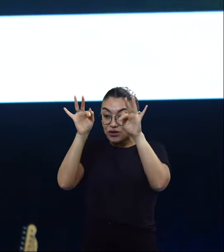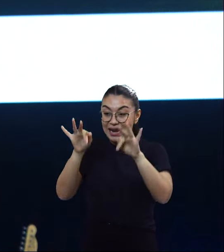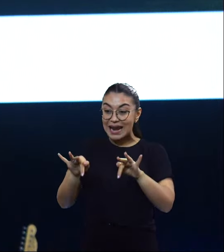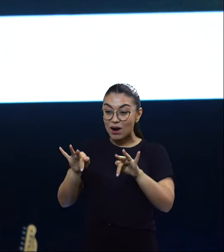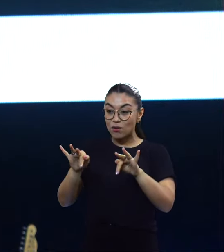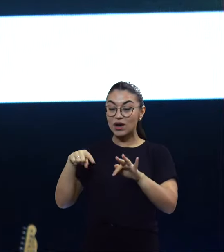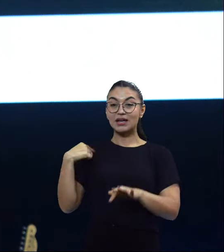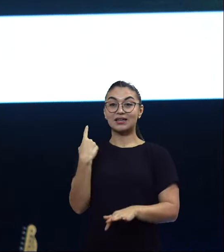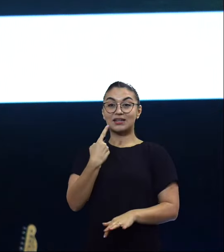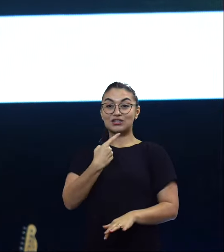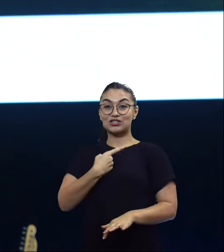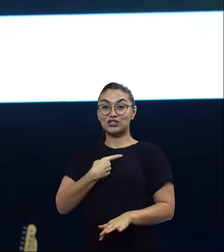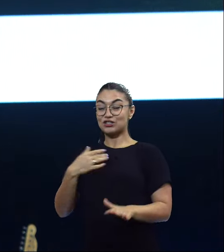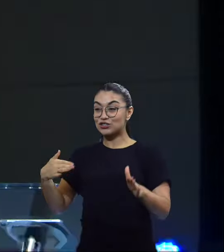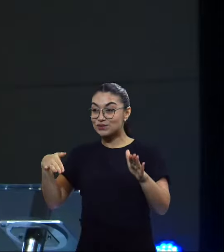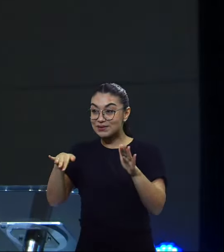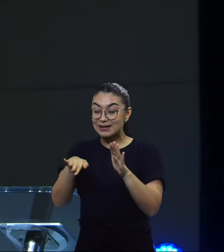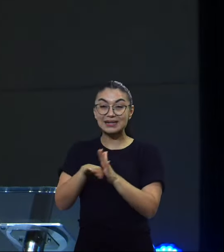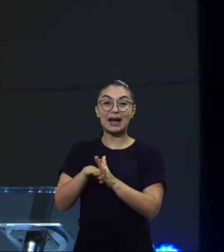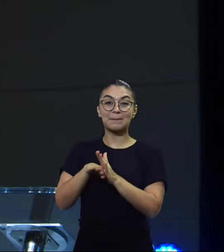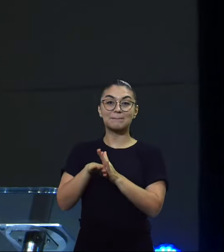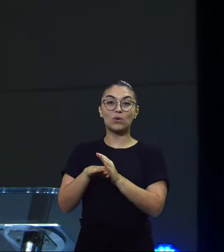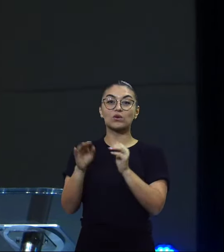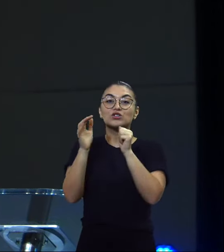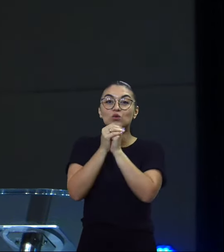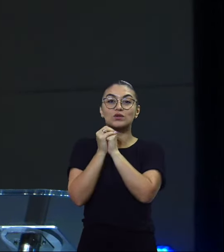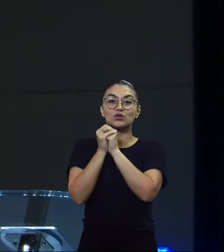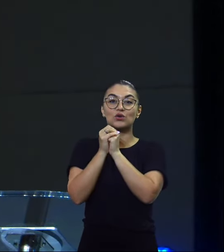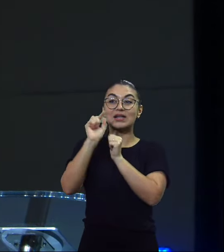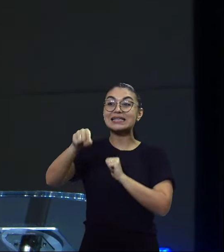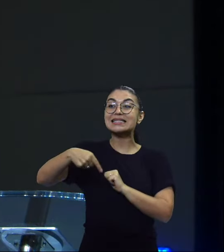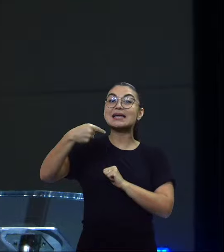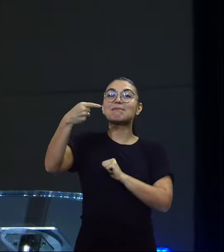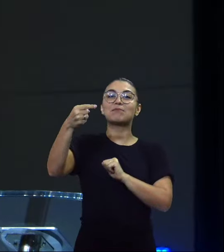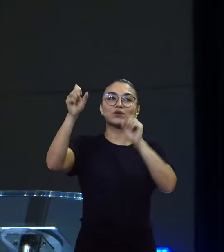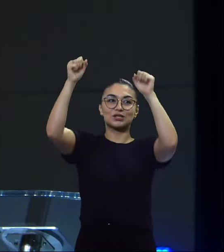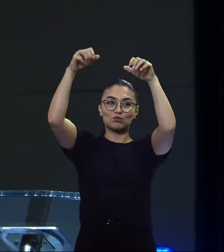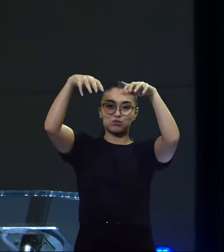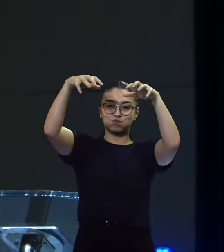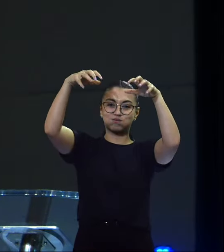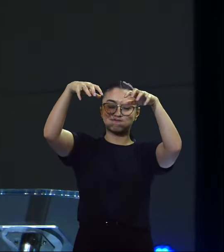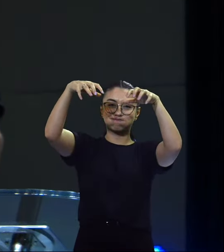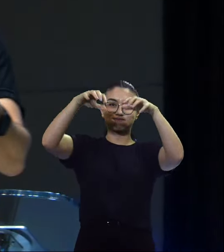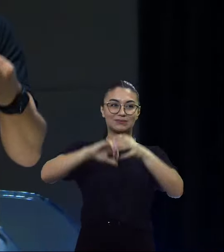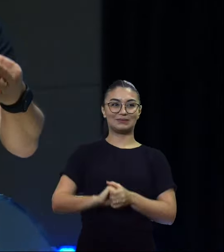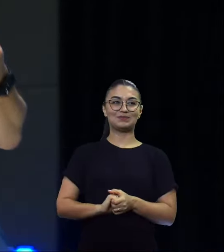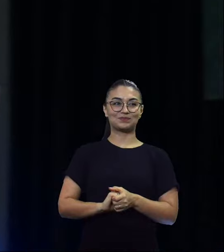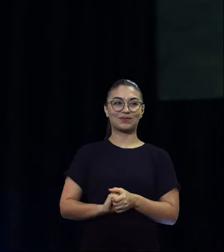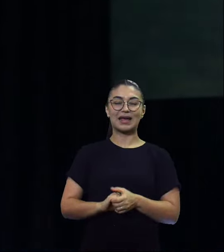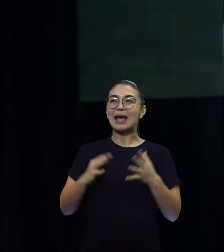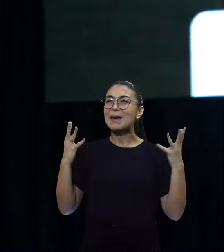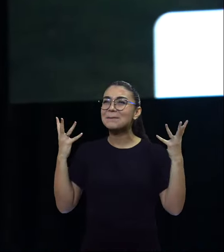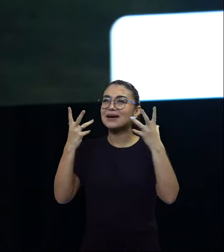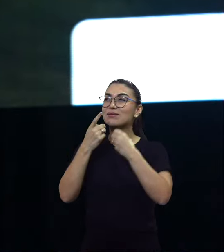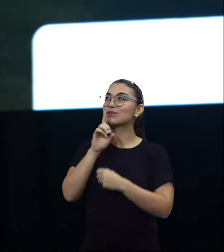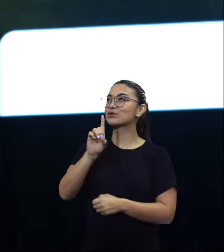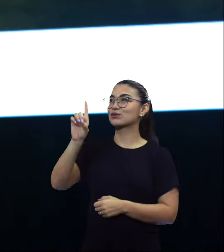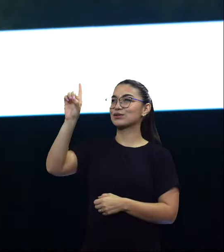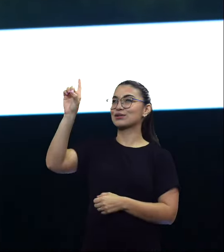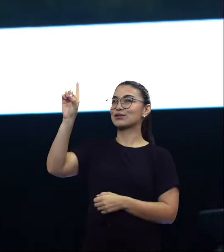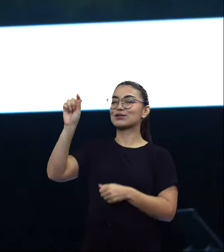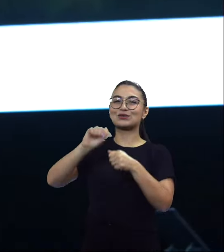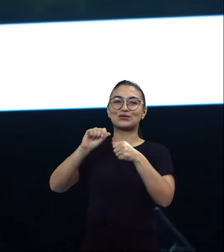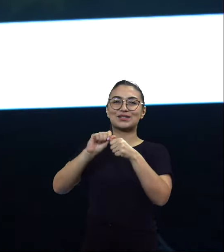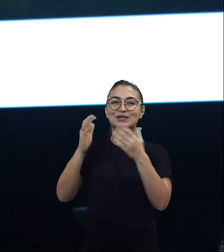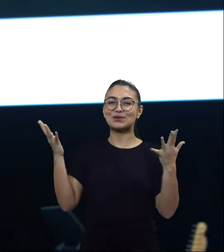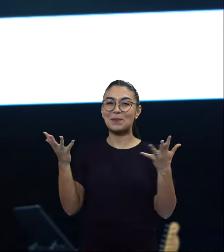tirar os equipamentos a tempo e começou a cair um toró logo depois. Gente, que negócio maravilhoso é ver Deus fazendo coisas desse jeito. Mas